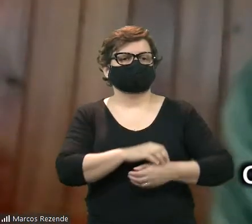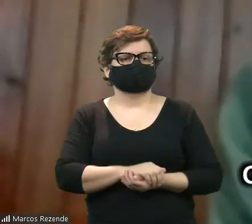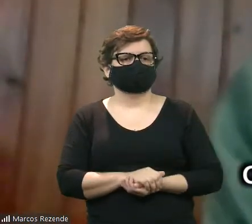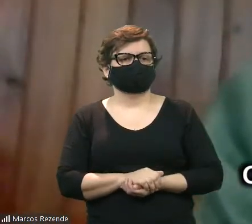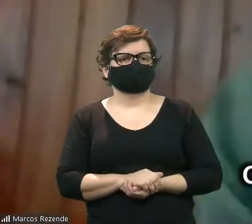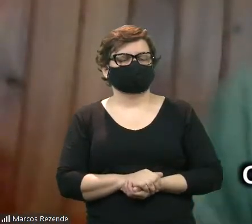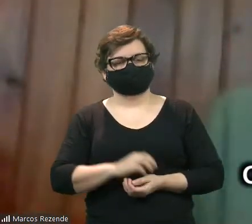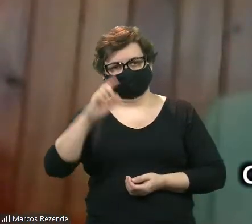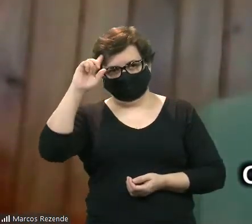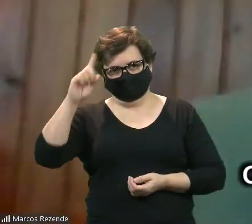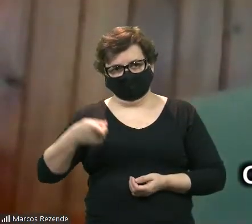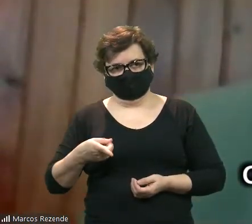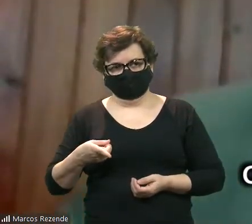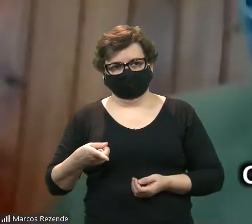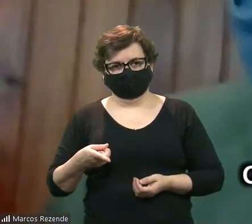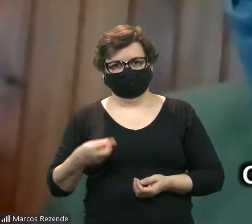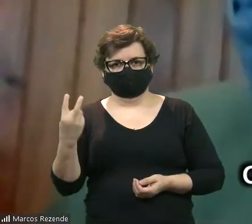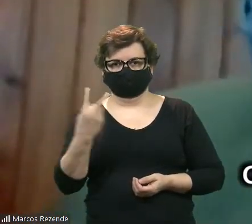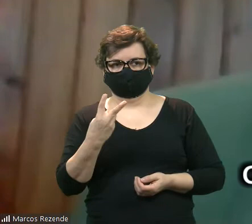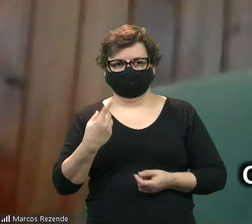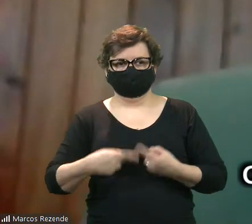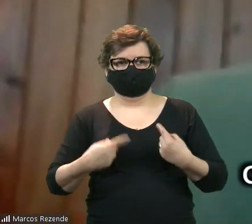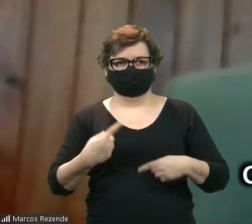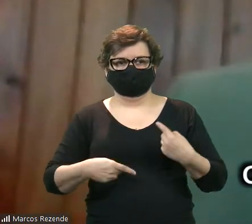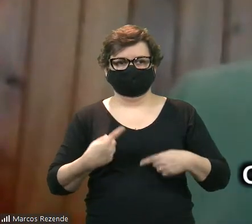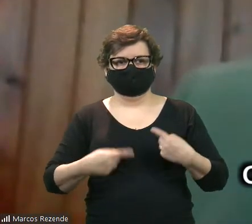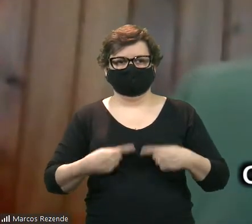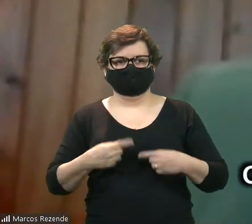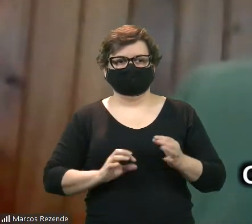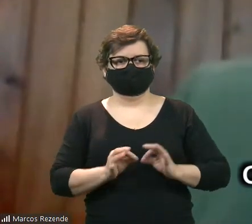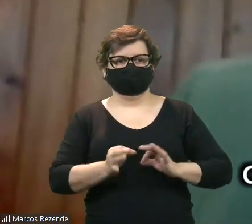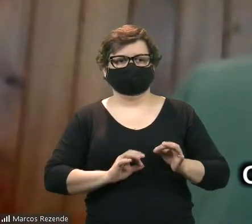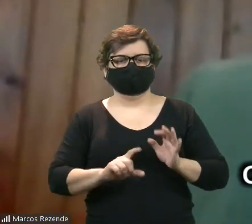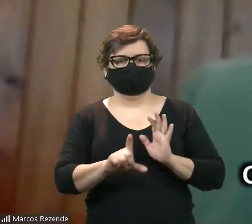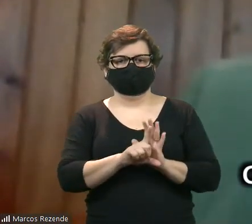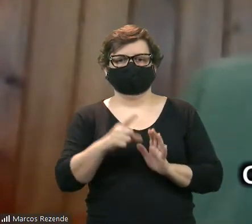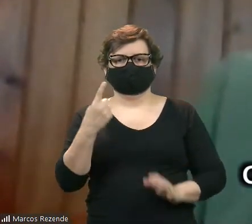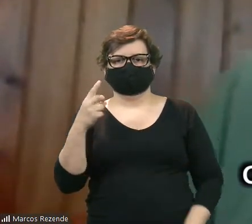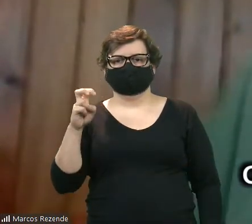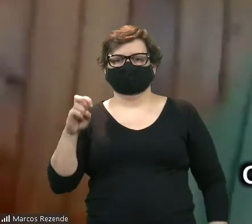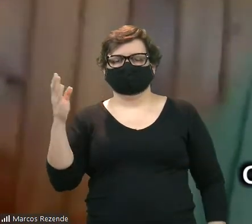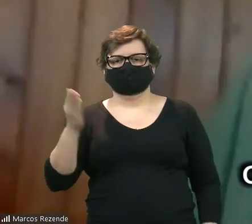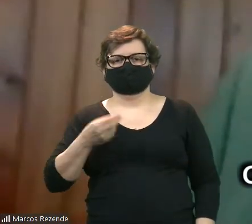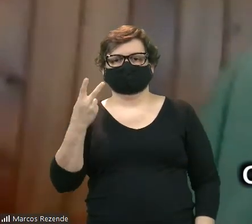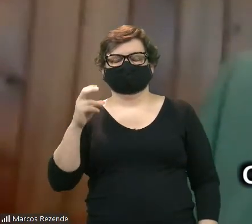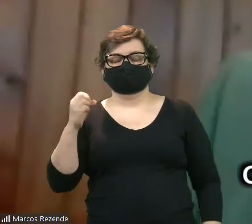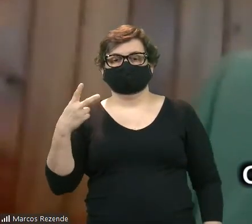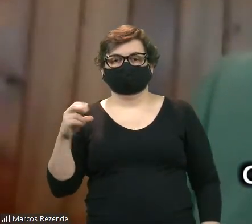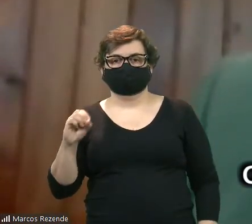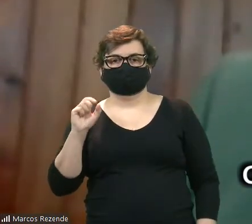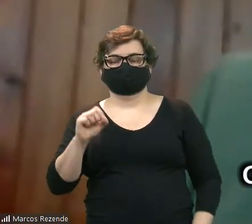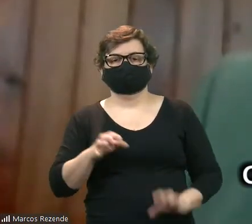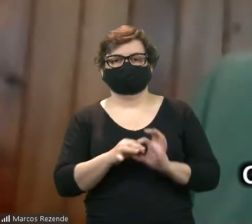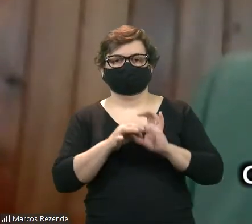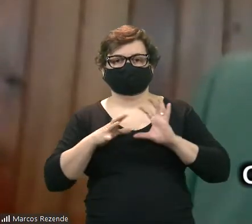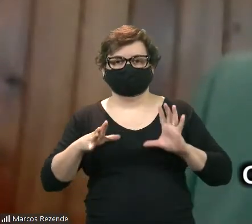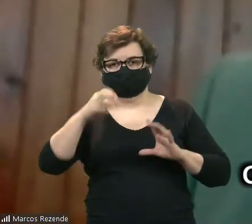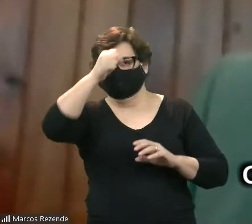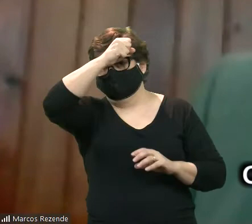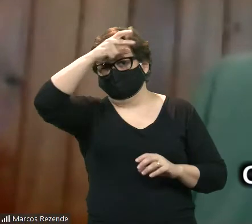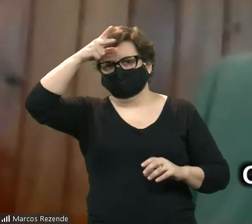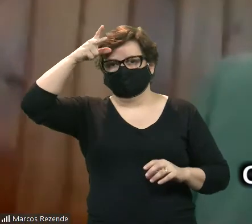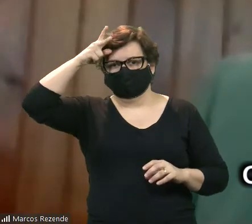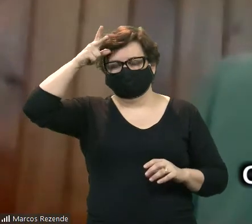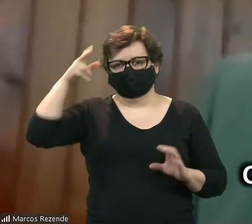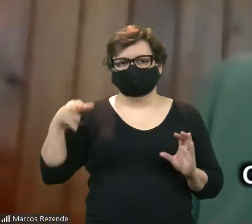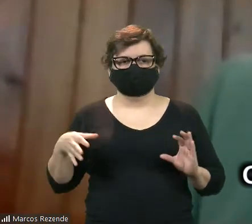Encaminhamos, então, em segunda discussão, o projeto de lei número 15/2020, que autoriza a Prefeitura Municipal de Marília